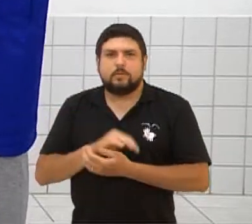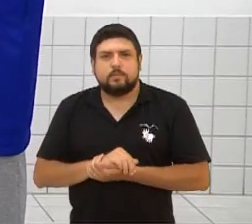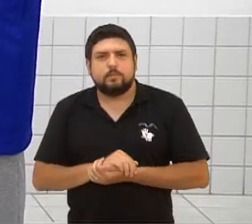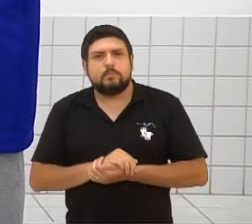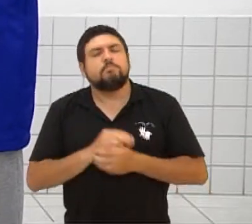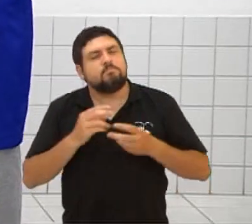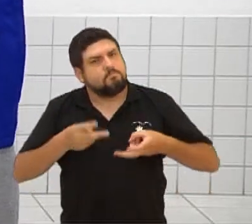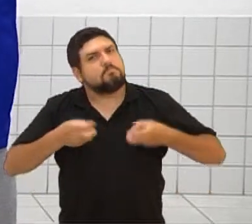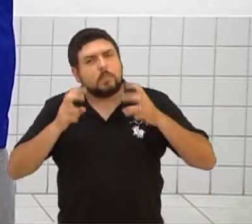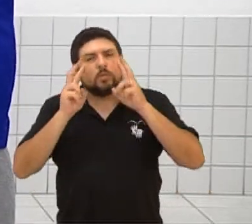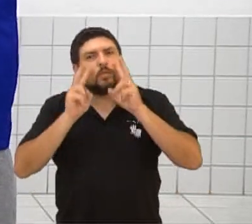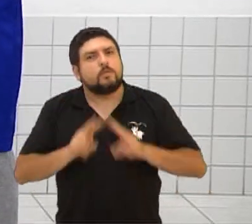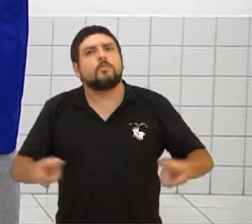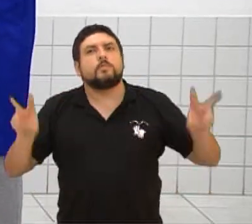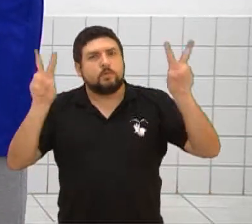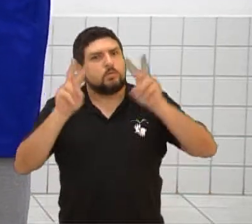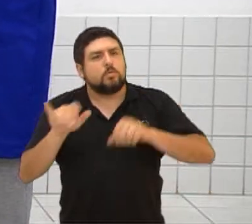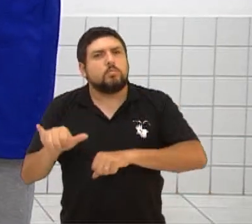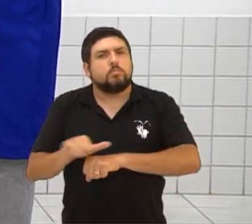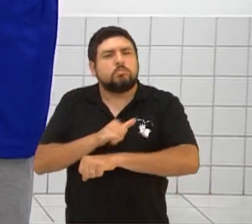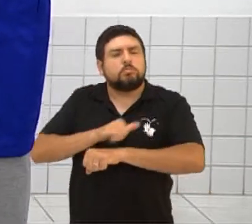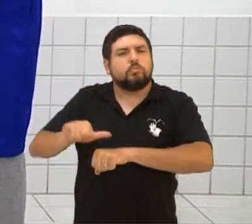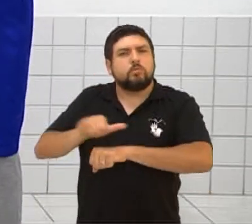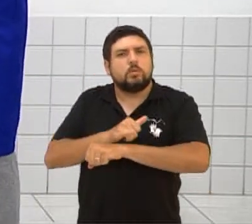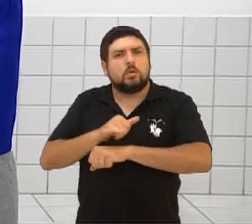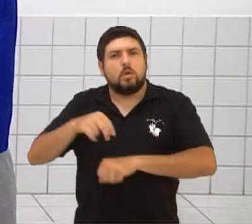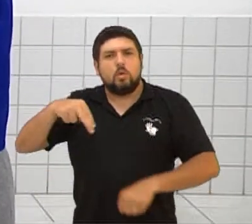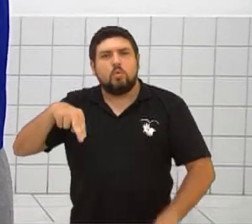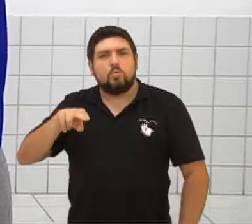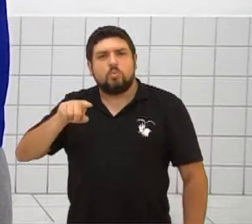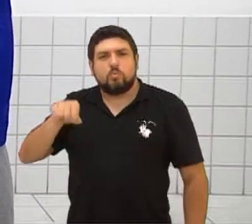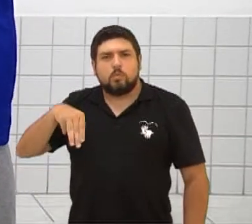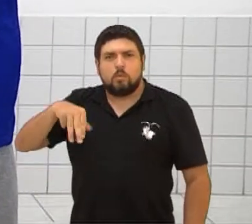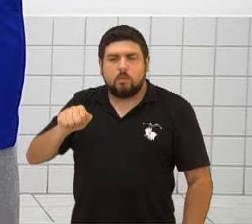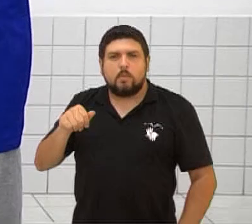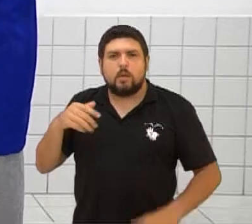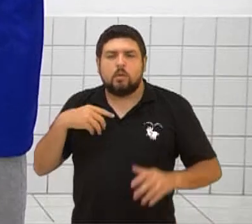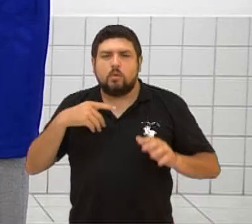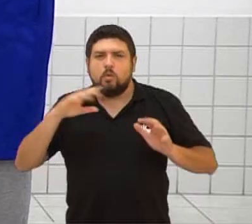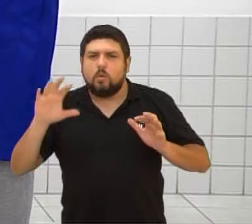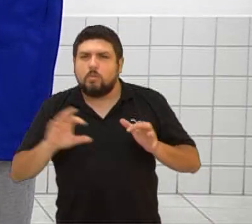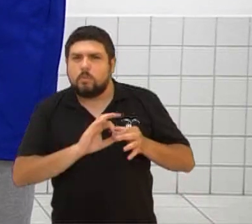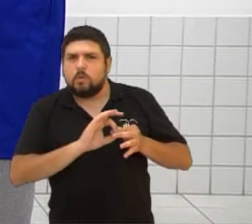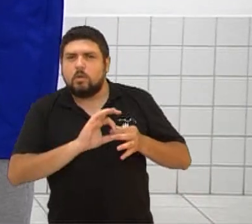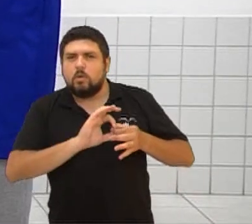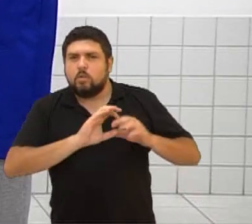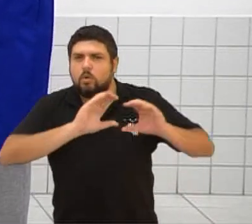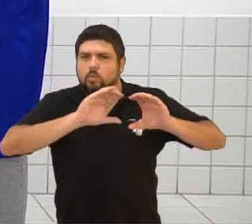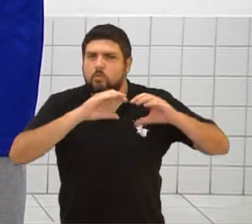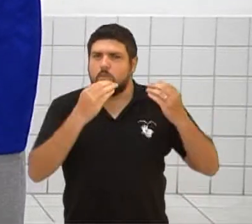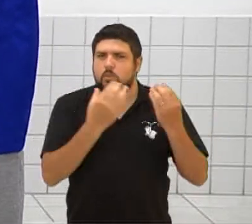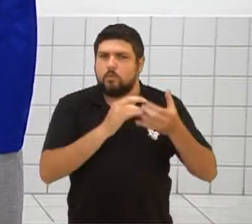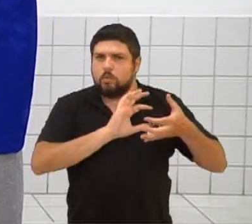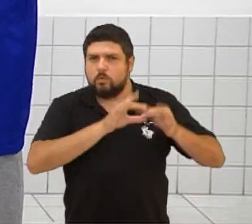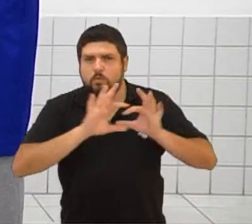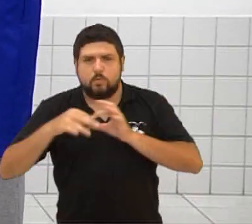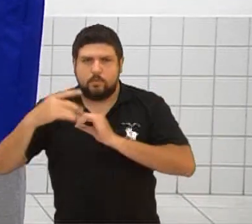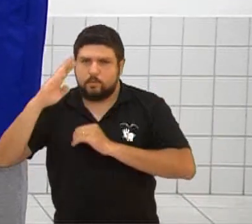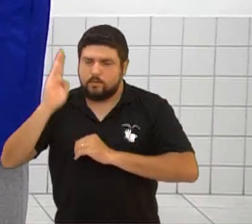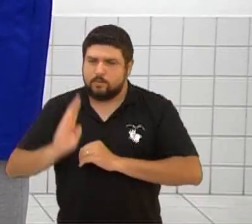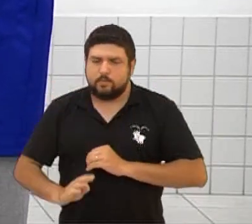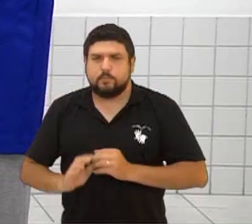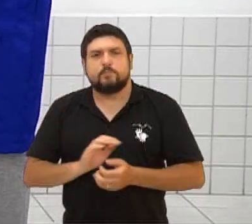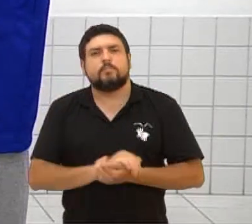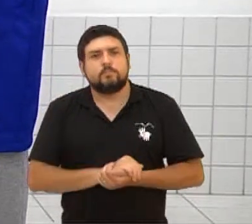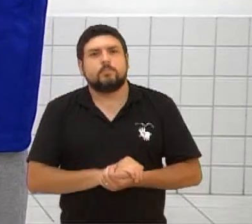depois o Nussmann se tornou, inclusive, aí, parte do Comitê Olímpico Brasileiro, enfim, teve no esporte por muito tempo. Né? E